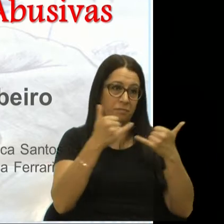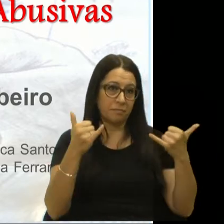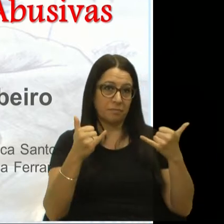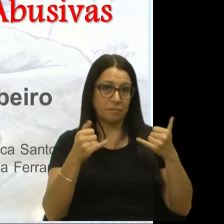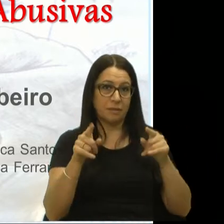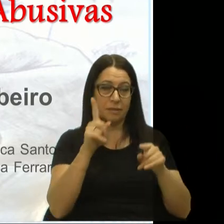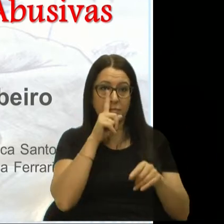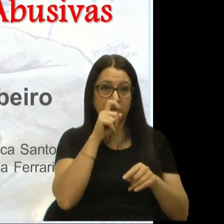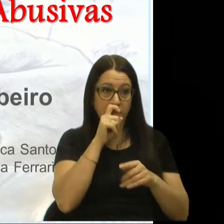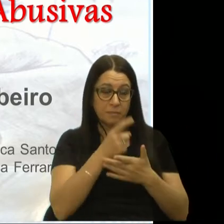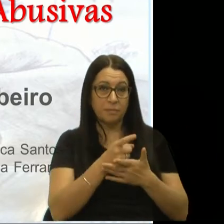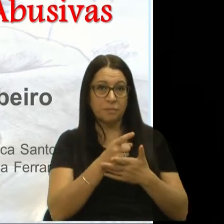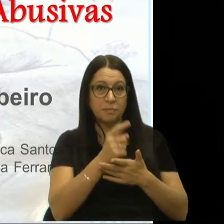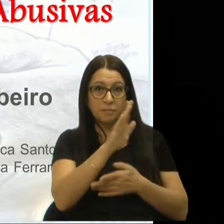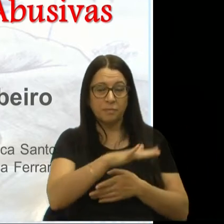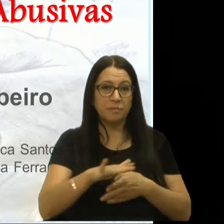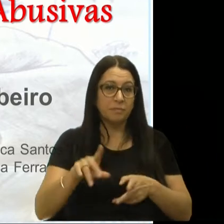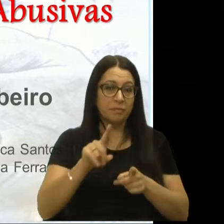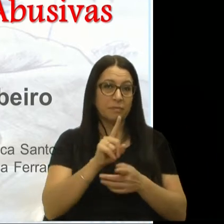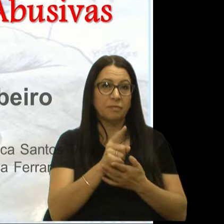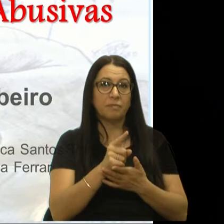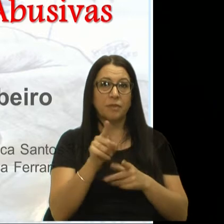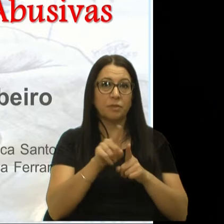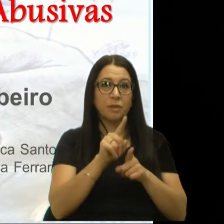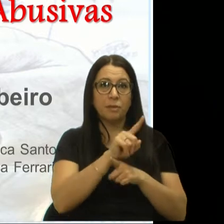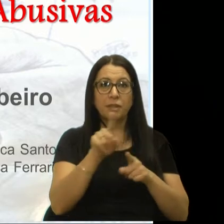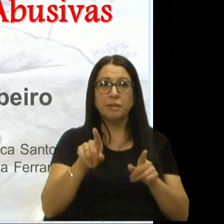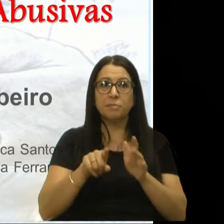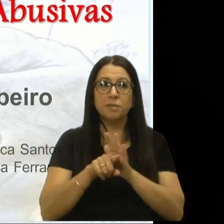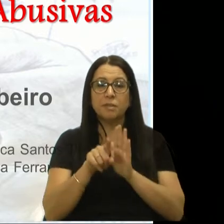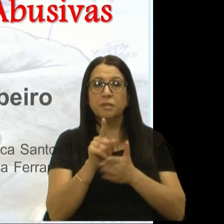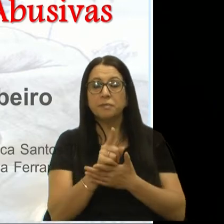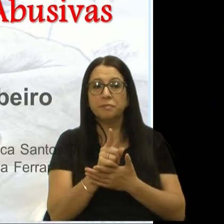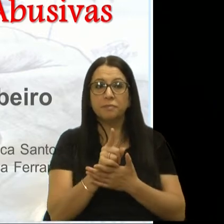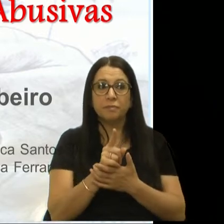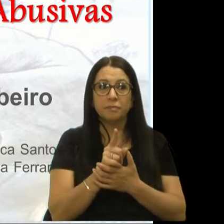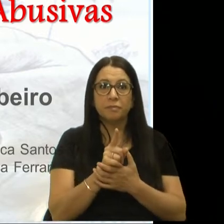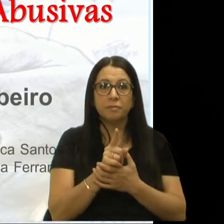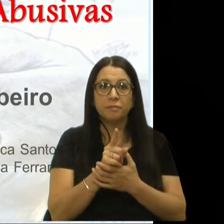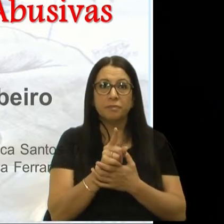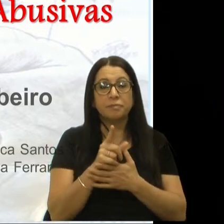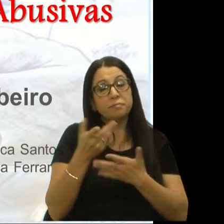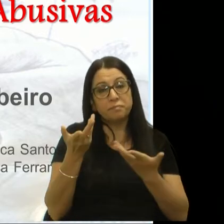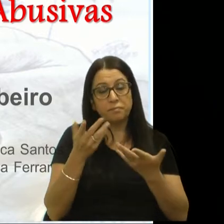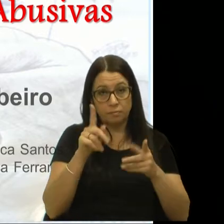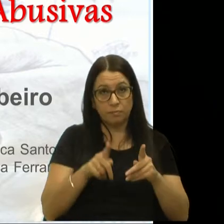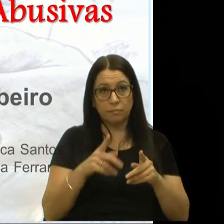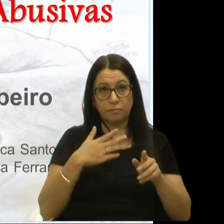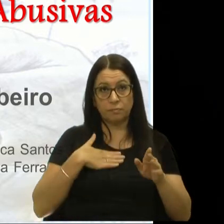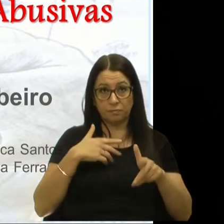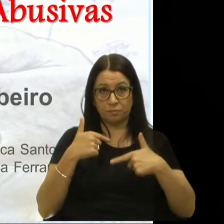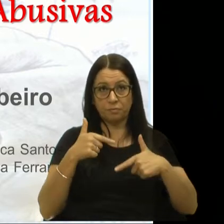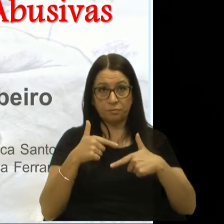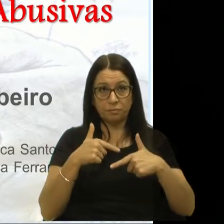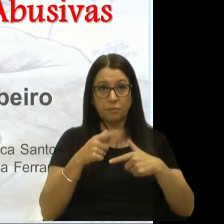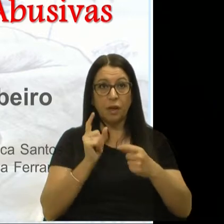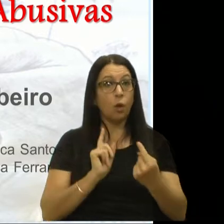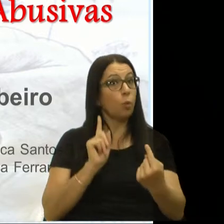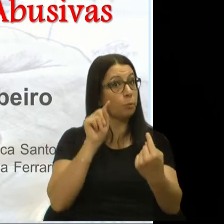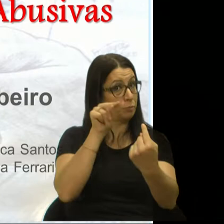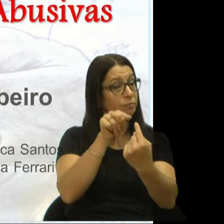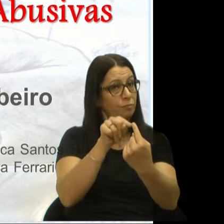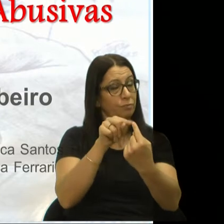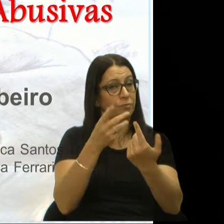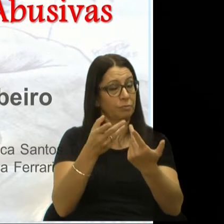nossos pais com crianças e os irmãos. Enfim, o meu trabalho ele tem alguns objetivos.